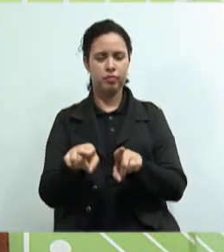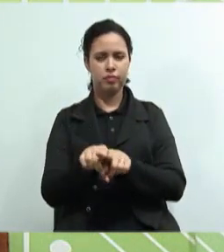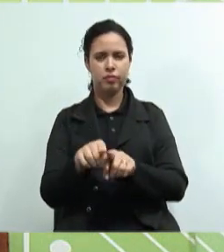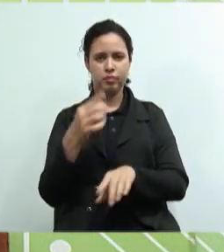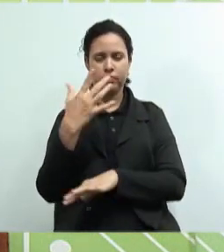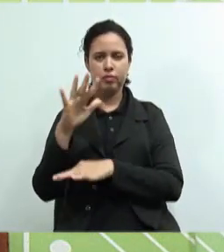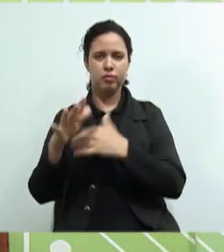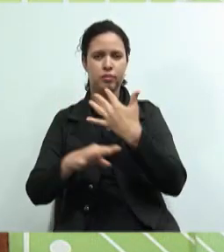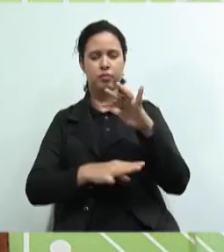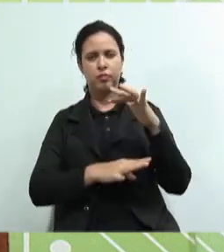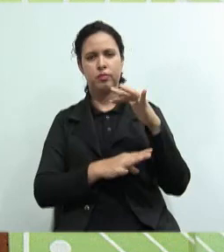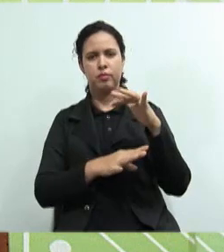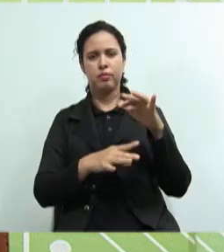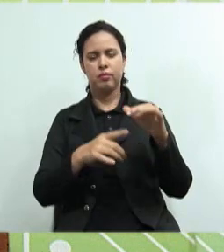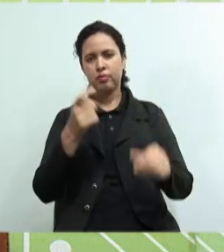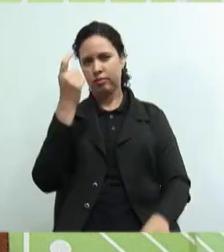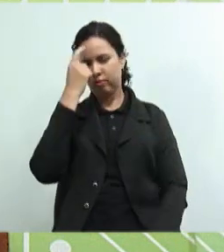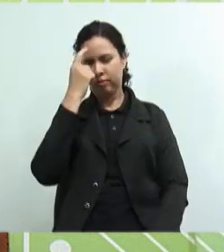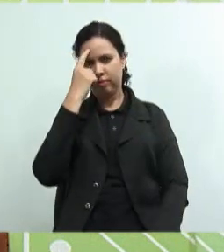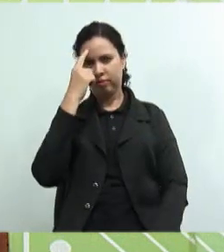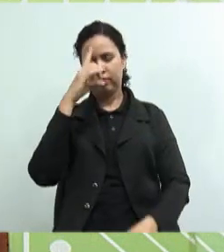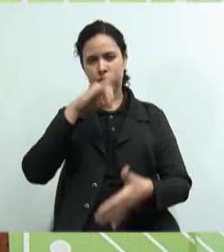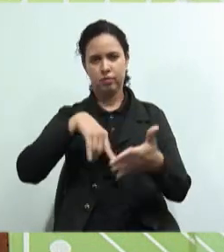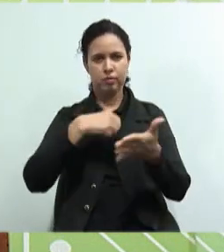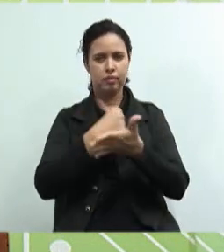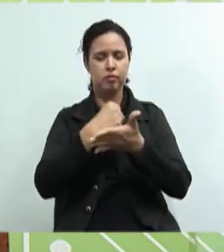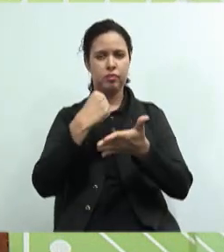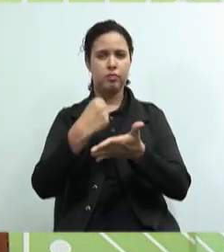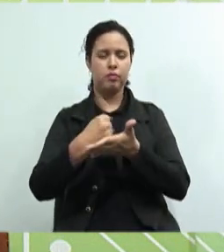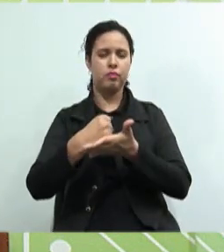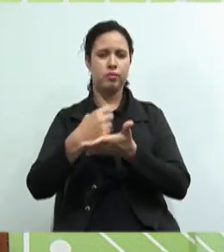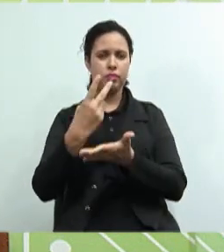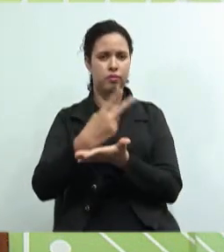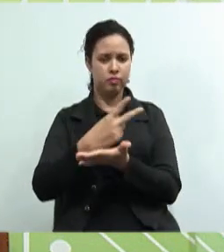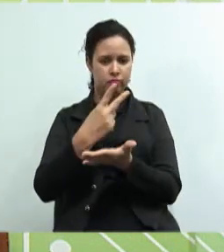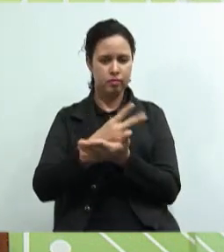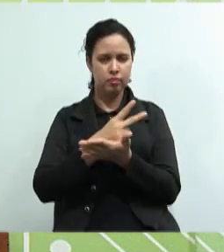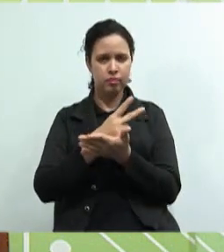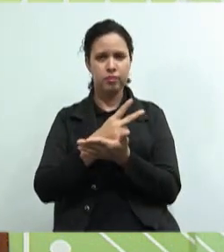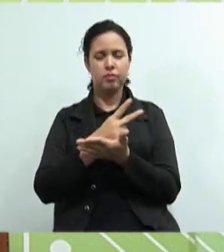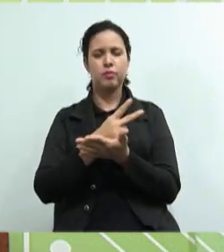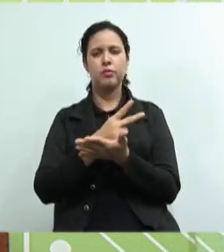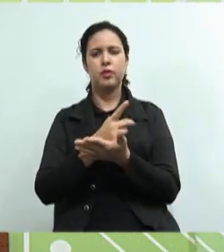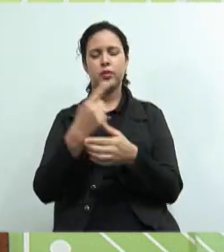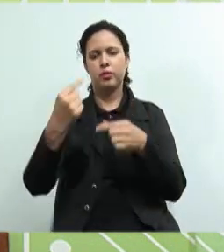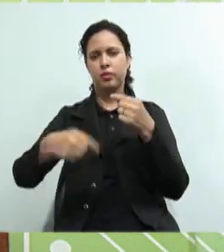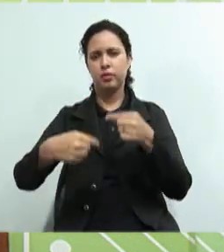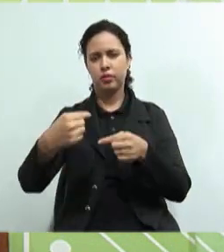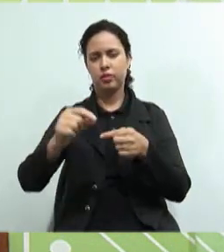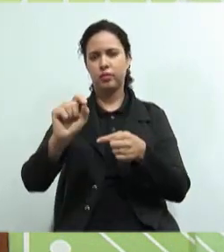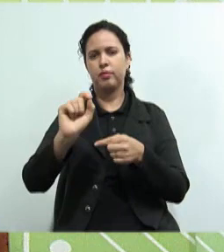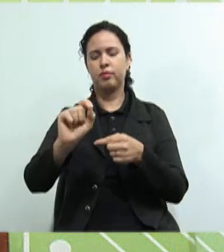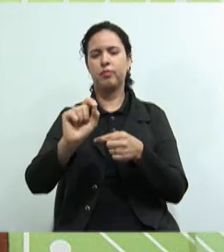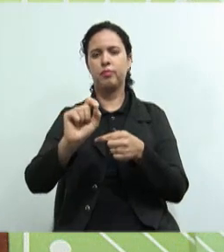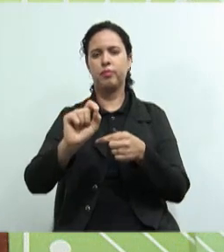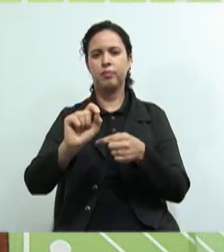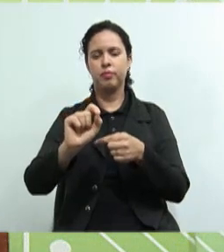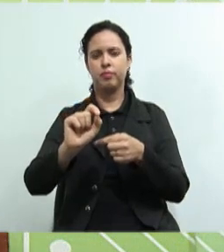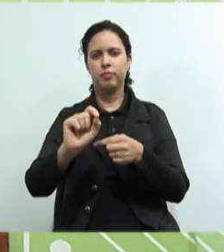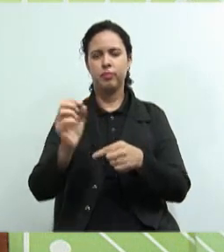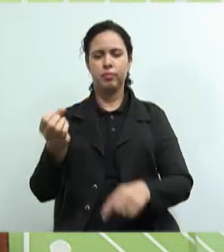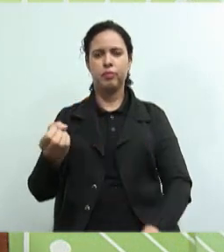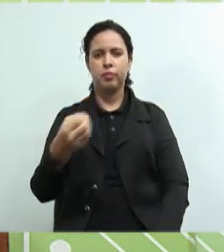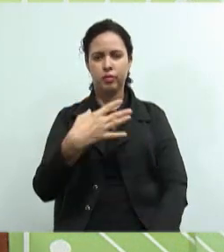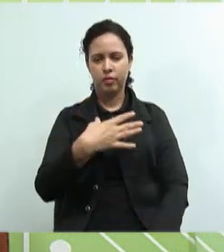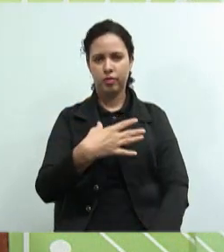e também pensando em fazer contratos mais duráveis de longo prazo. Nós discutimos um pouco sobre essa questão mais atual,